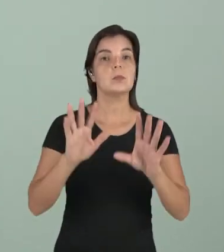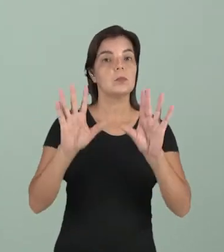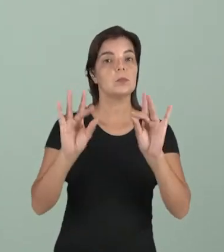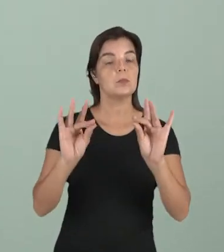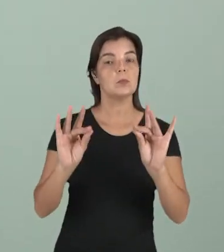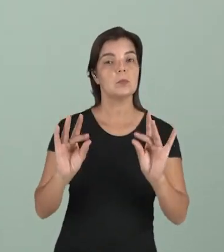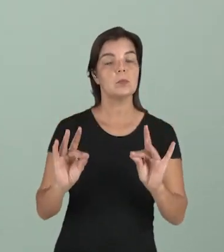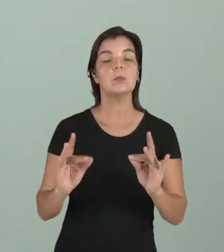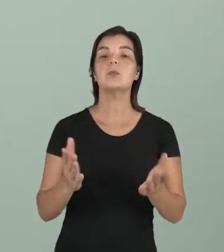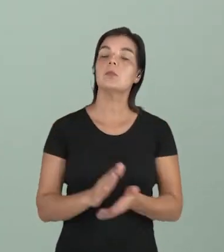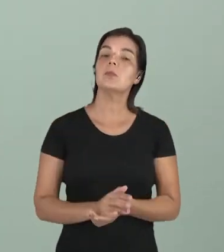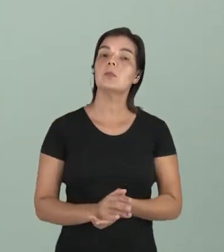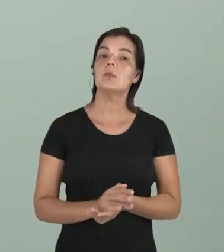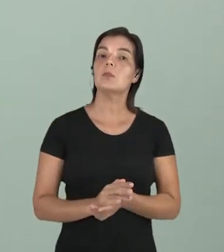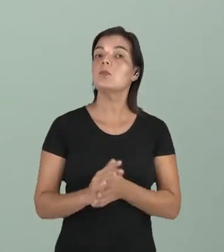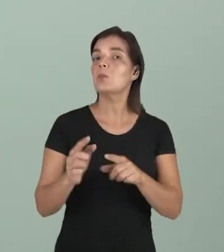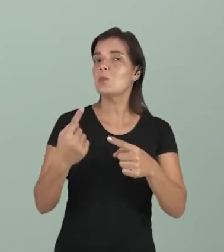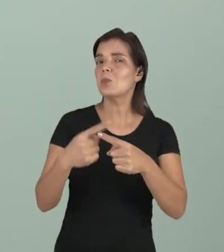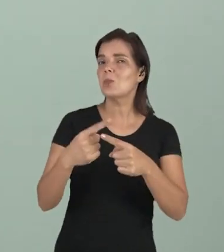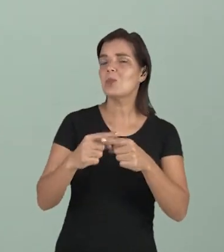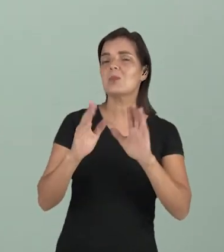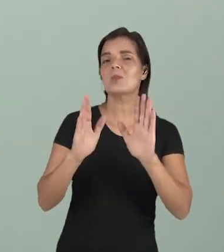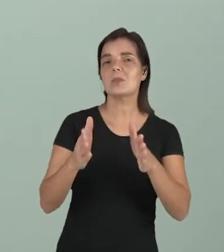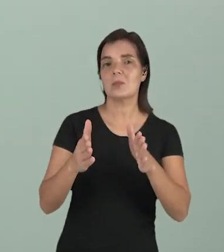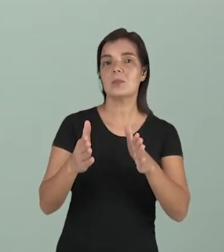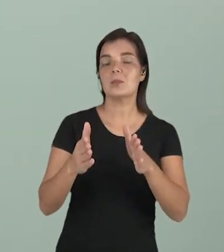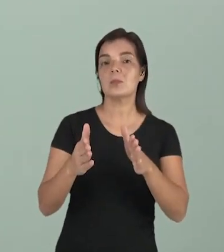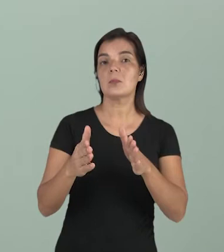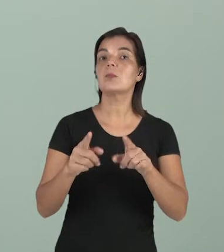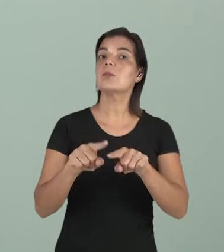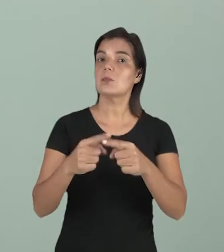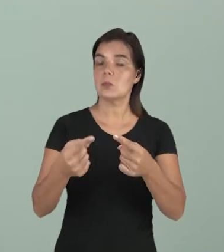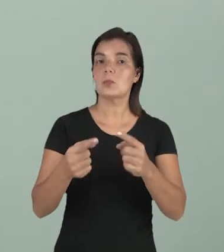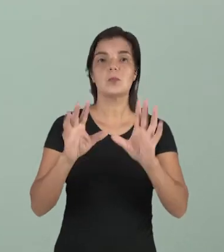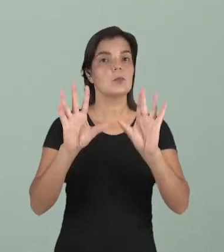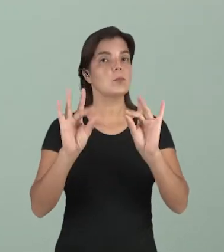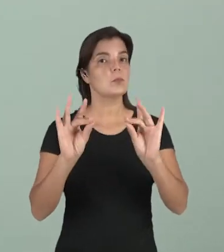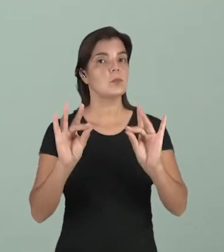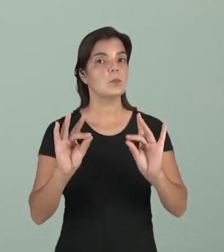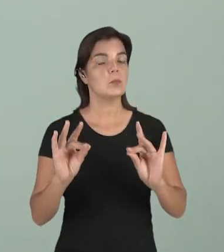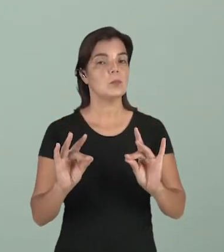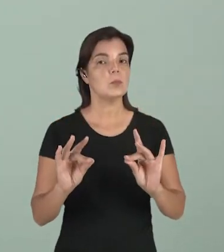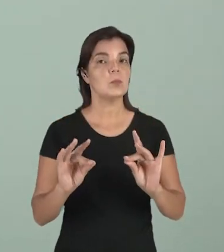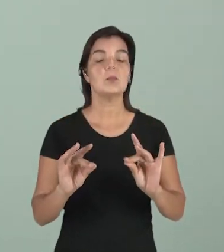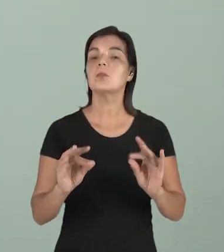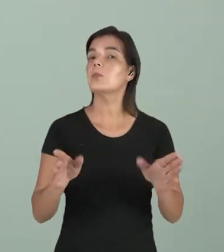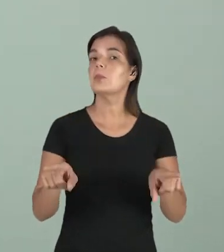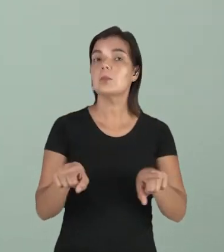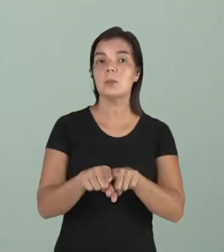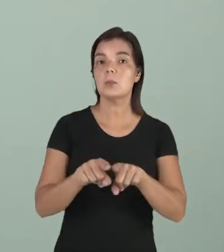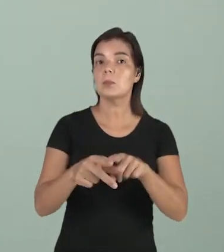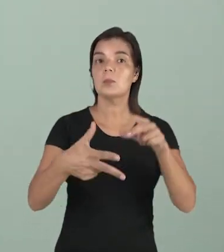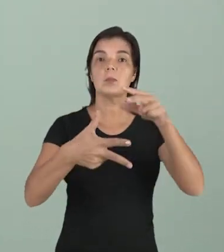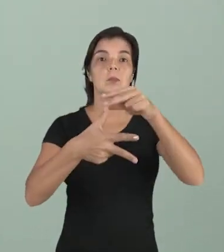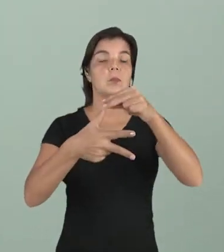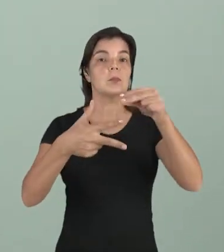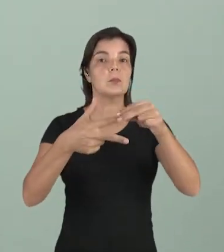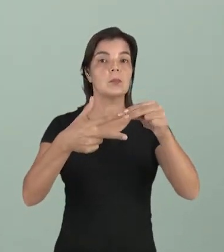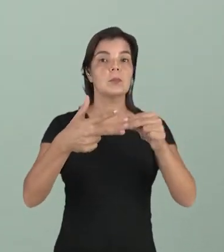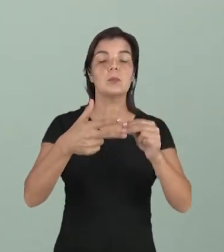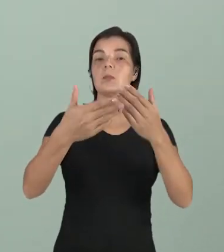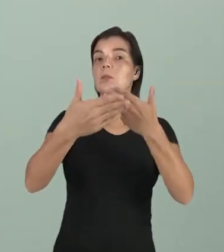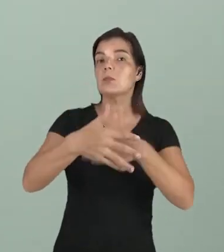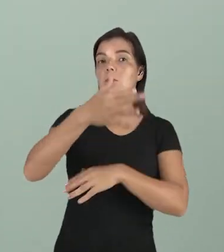detalhes na física aristotélica, porque ela já é um pouco superada. Os detalhes, isso também não vai cair no Enem. O que vai cair no Enem, na prova